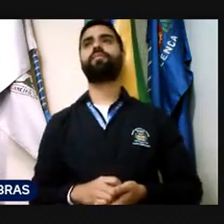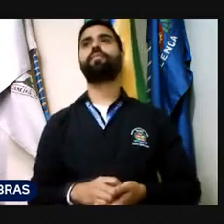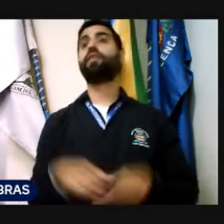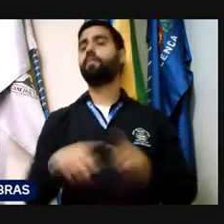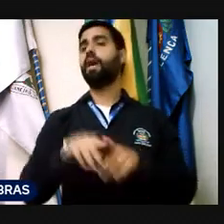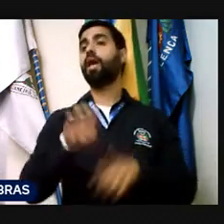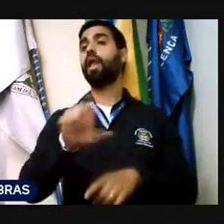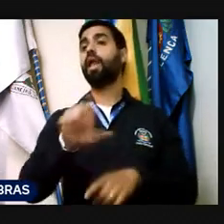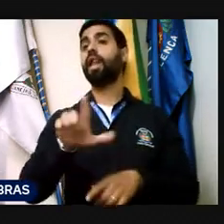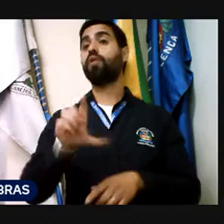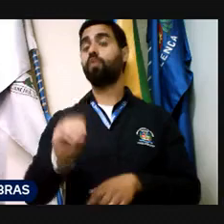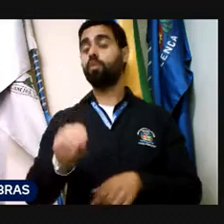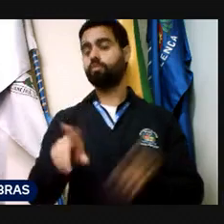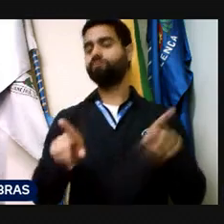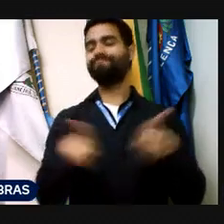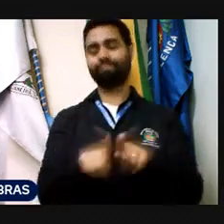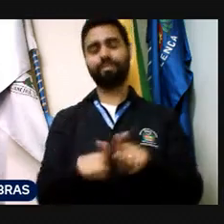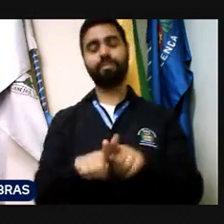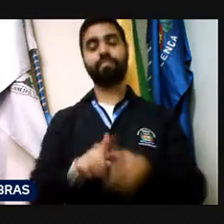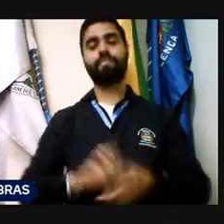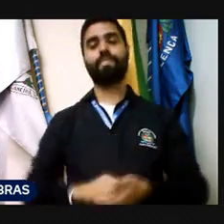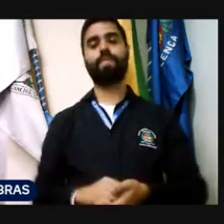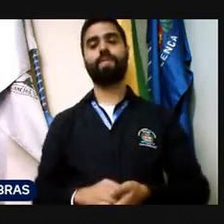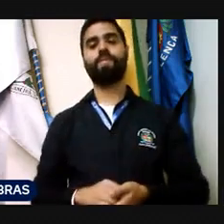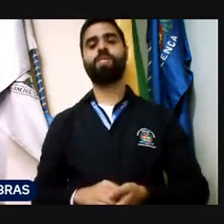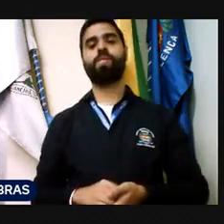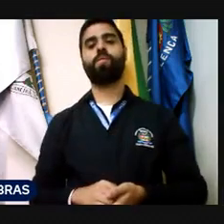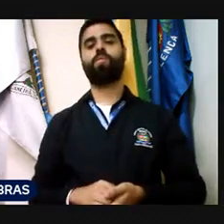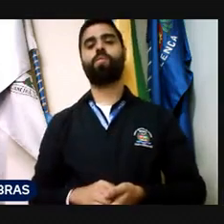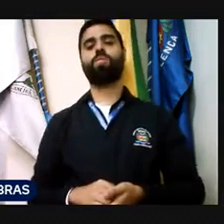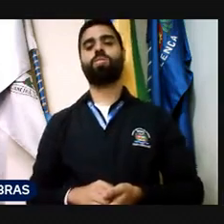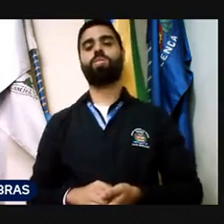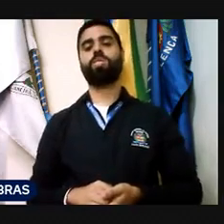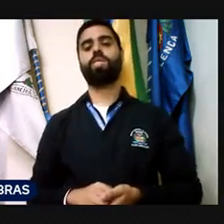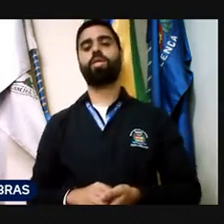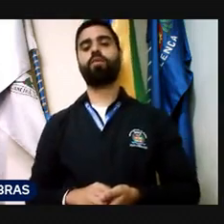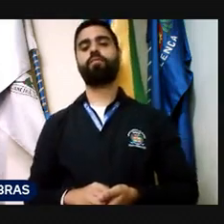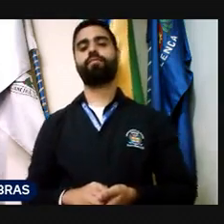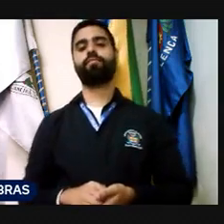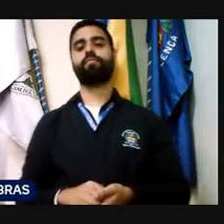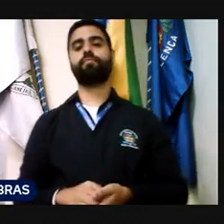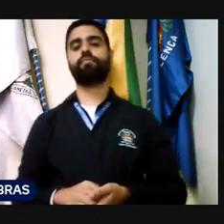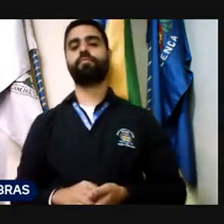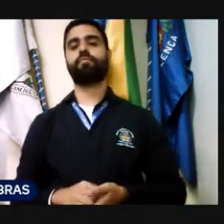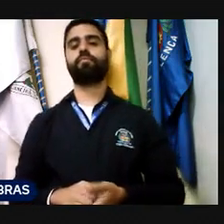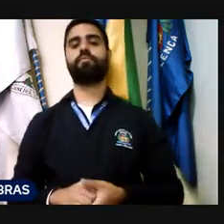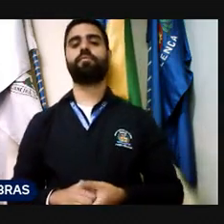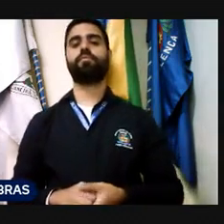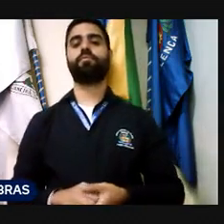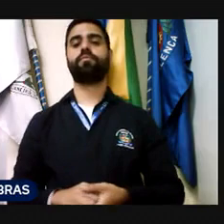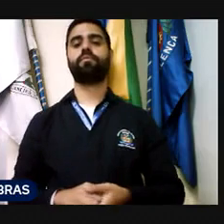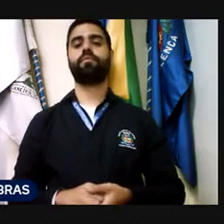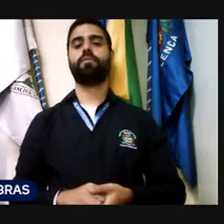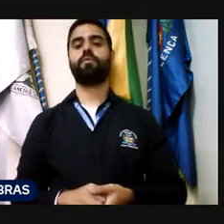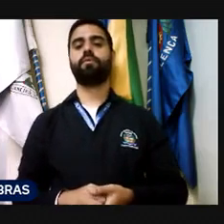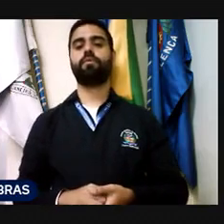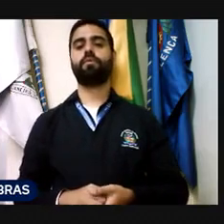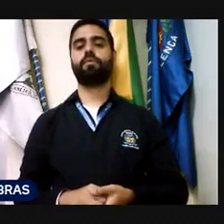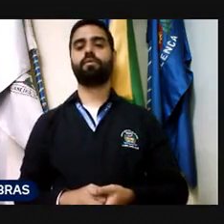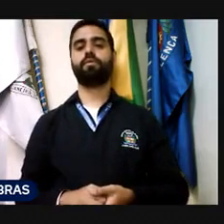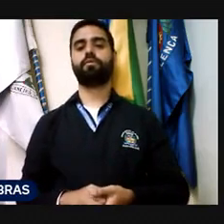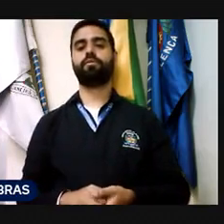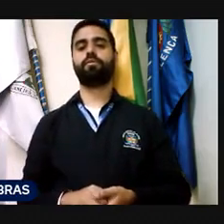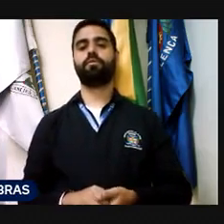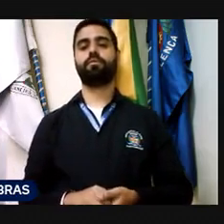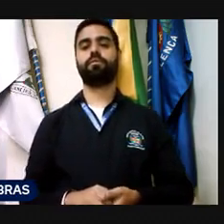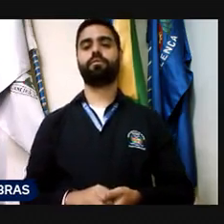por esse projeto lindo. E quero falar um pouquinho das minhas três indicações hoje.